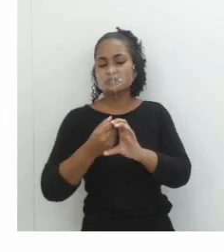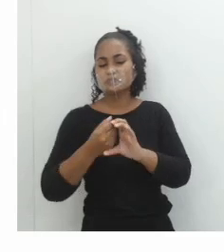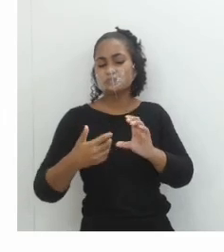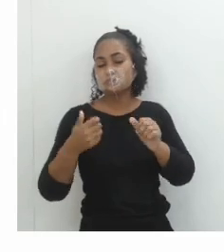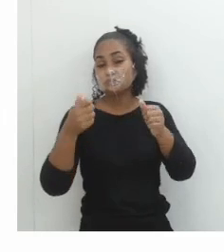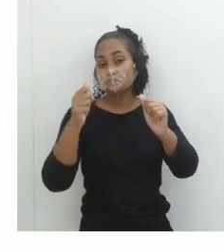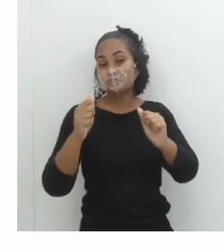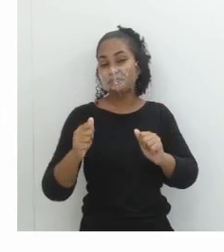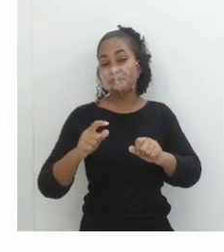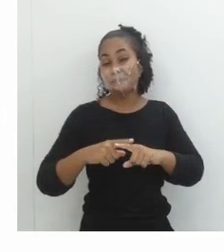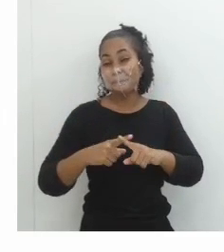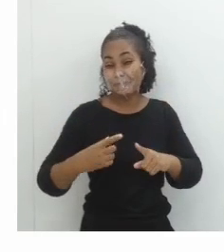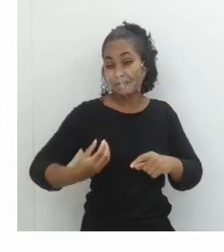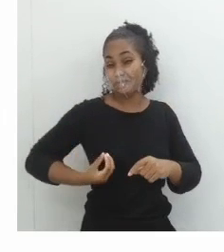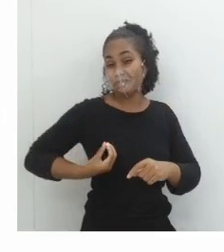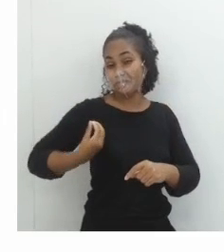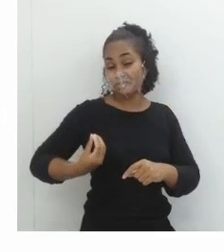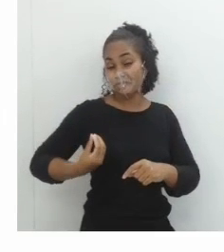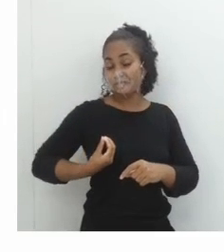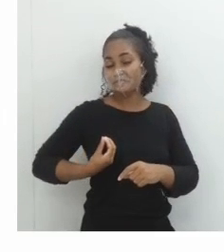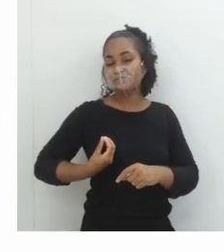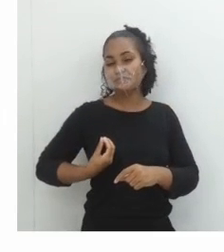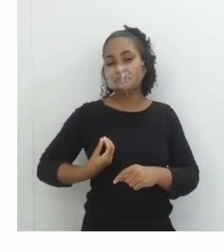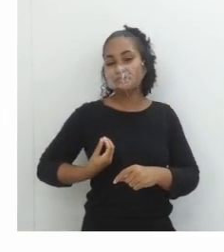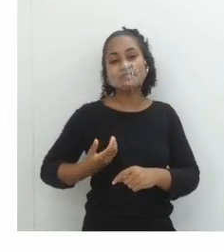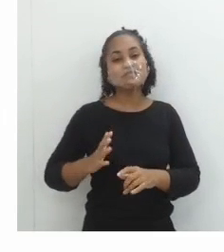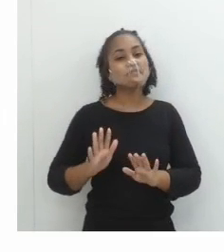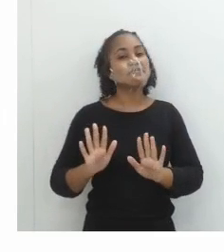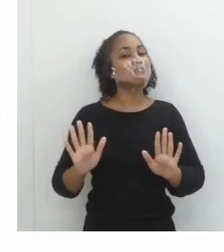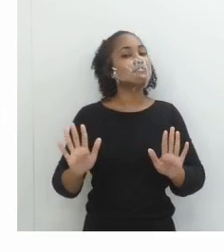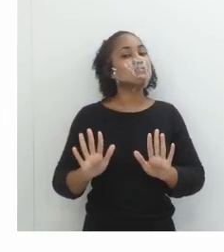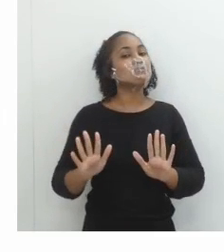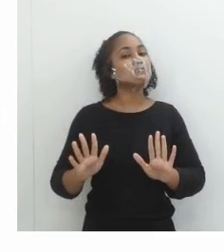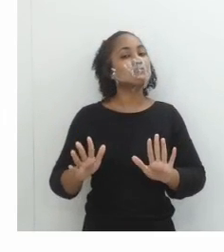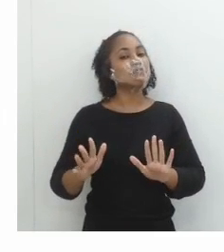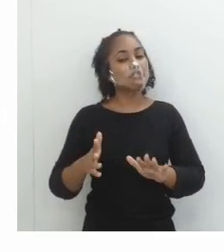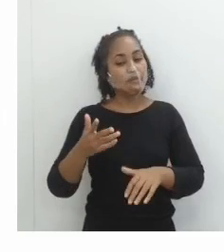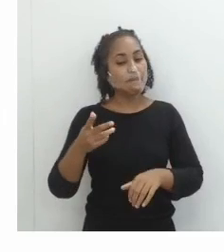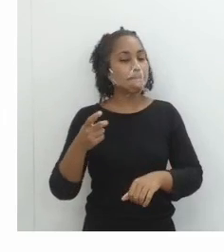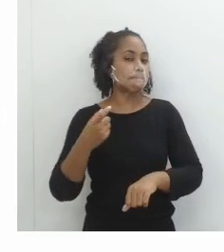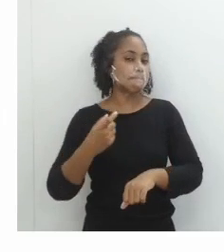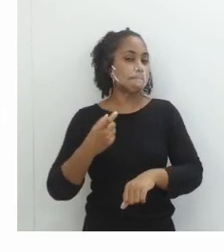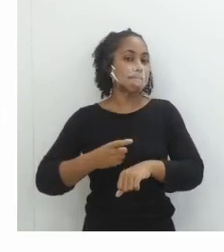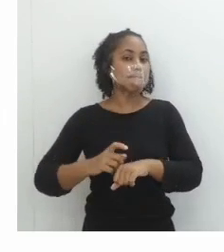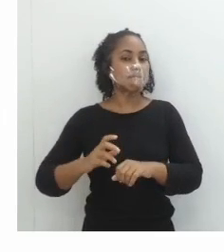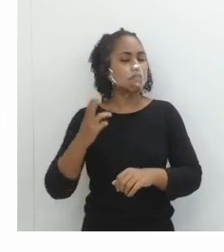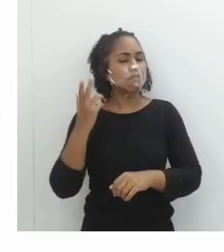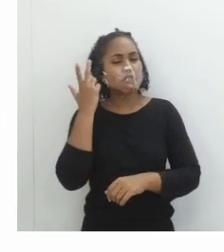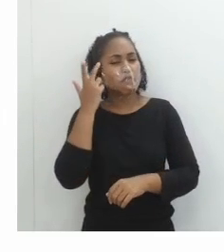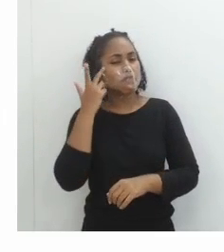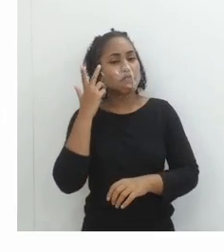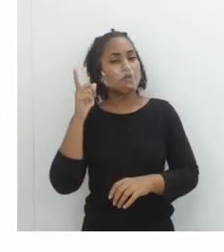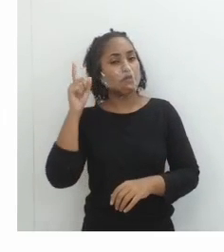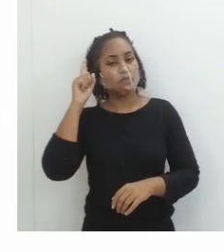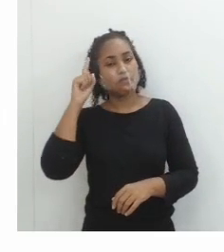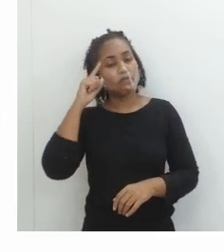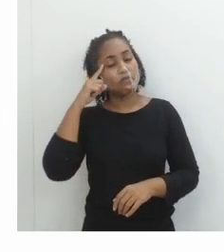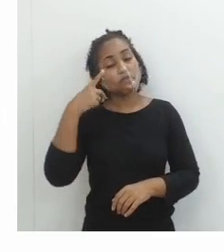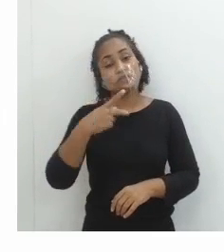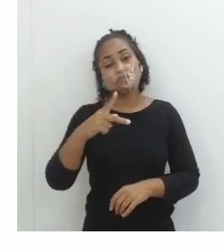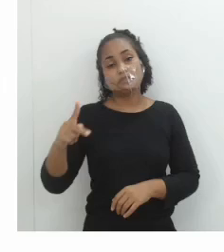para quem vivencia aquela cultura ali, isso aí é praxe, tá? Isso já é normal, é da rotina